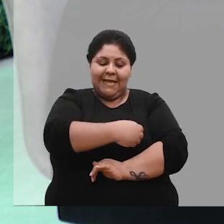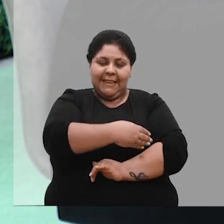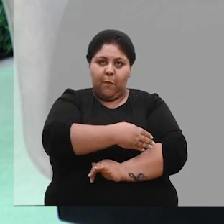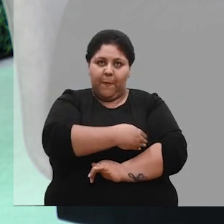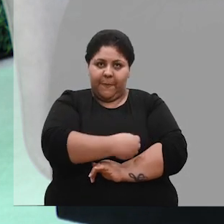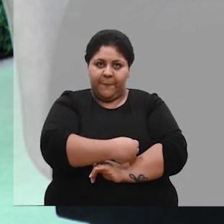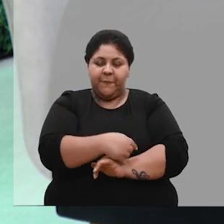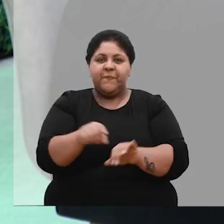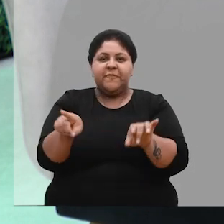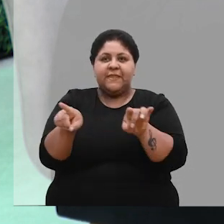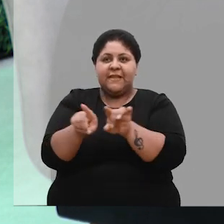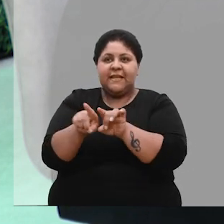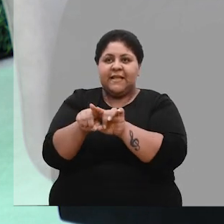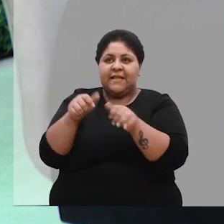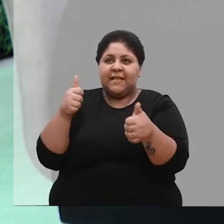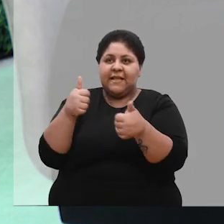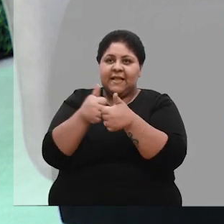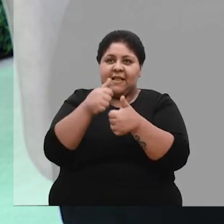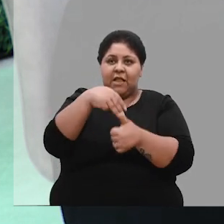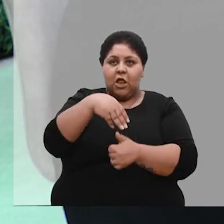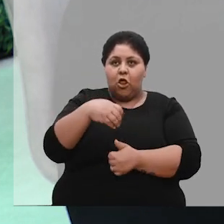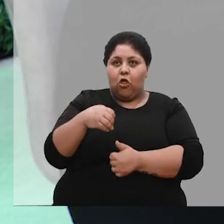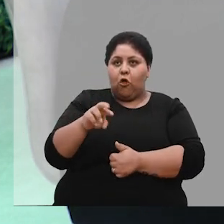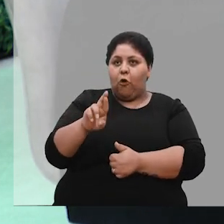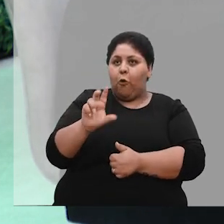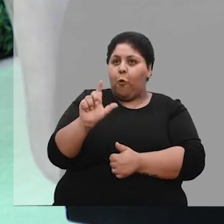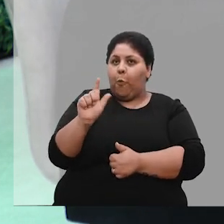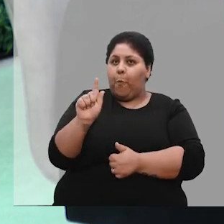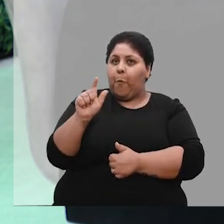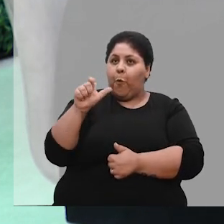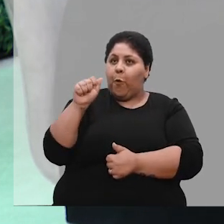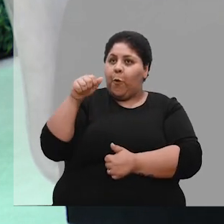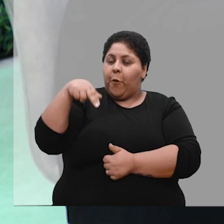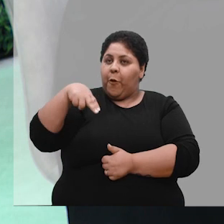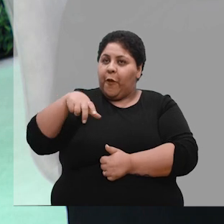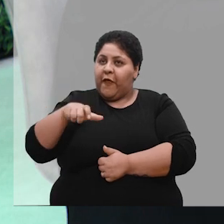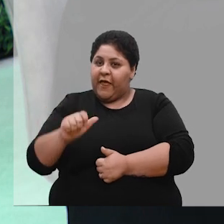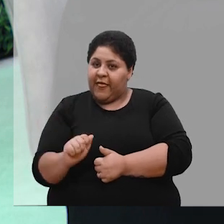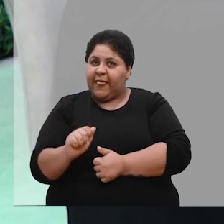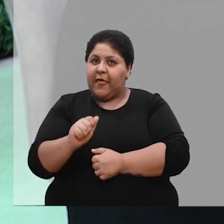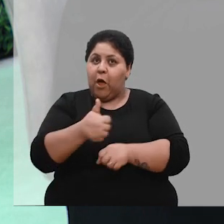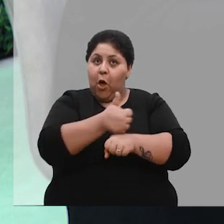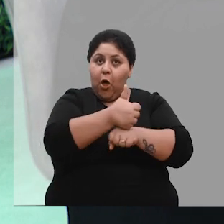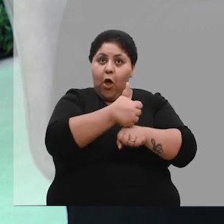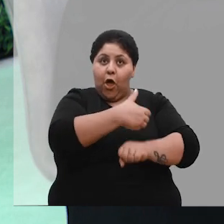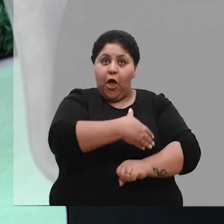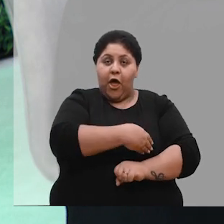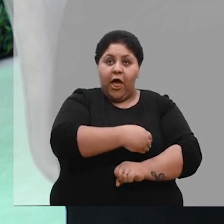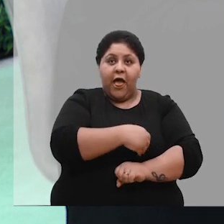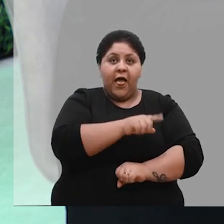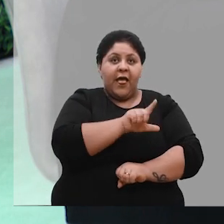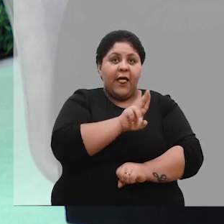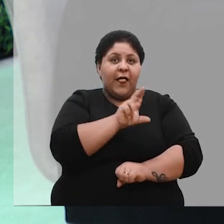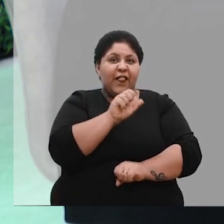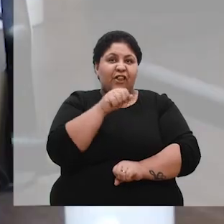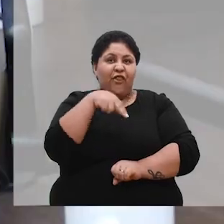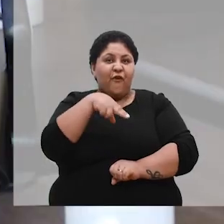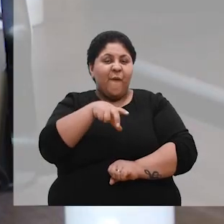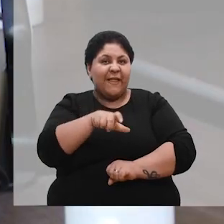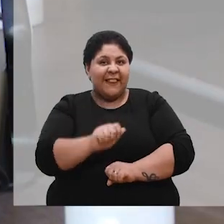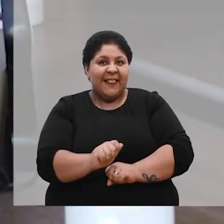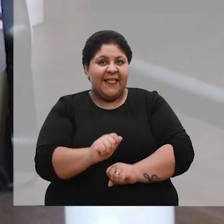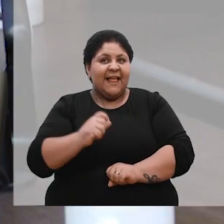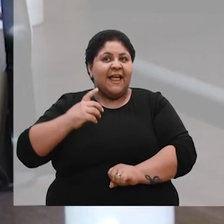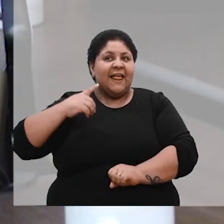do Aleitamento Materno. Também ao meu lado, Morgana Zago Melo, consultora em aleitamento materno, e